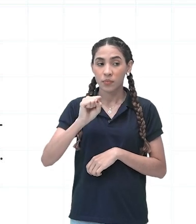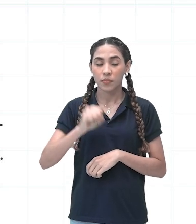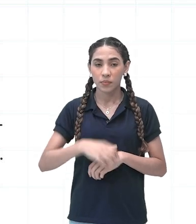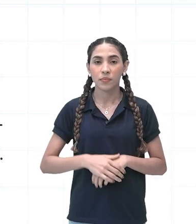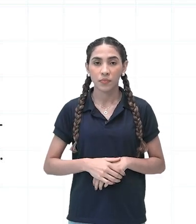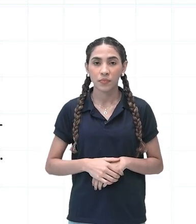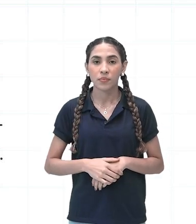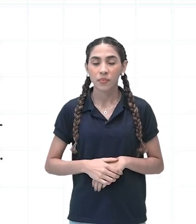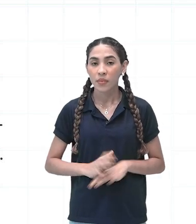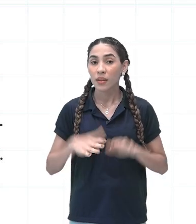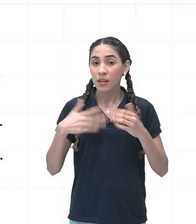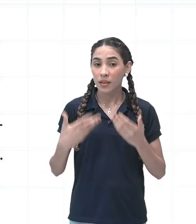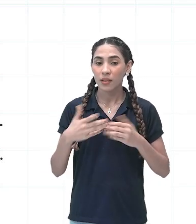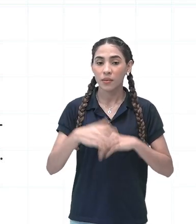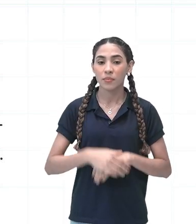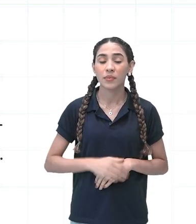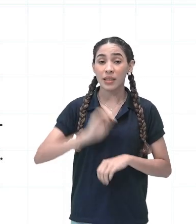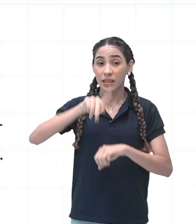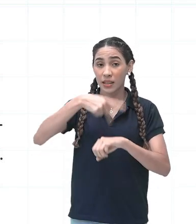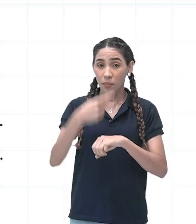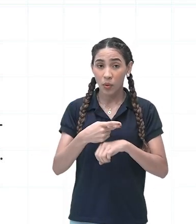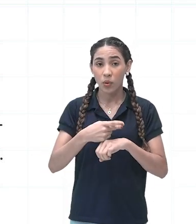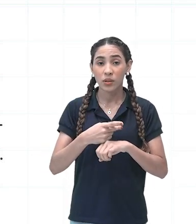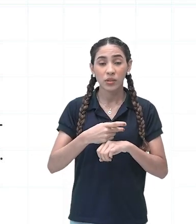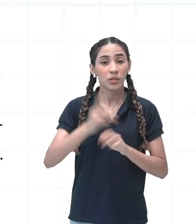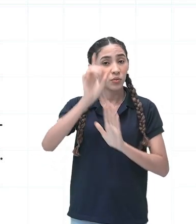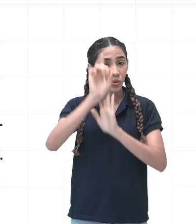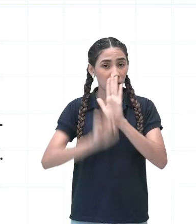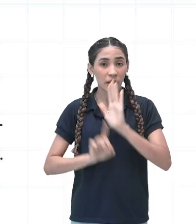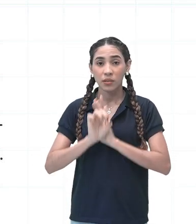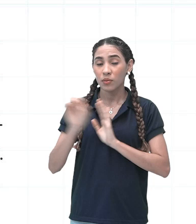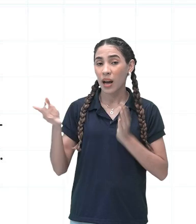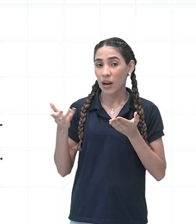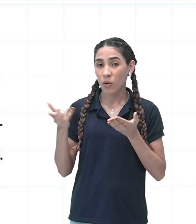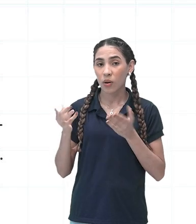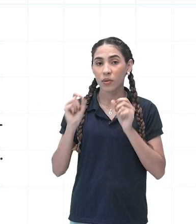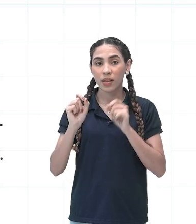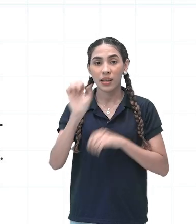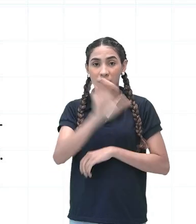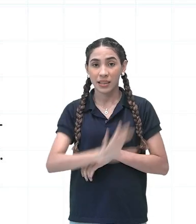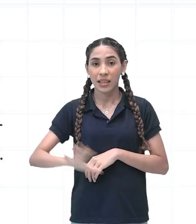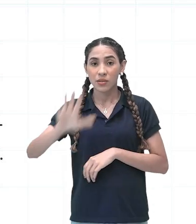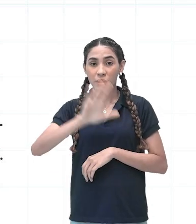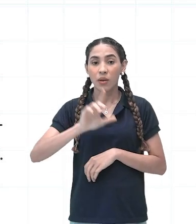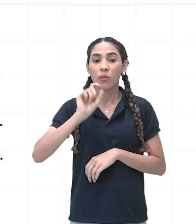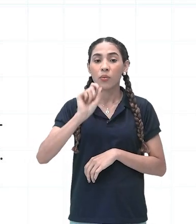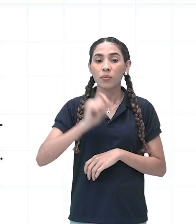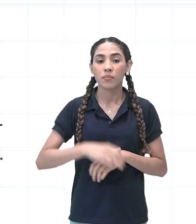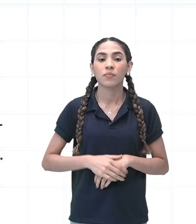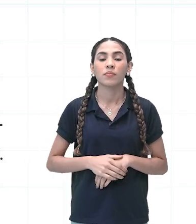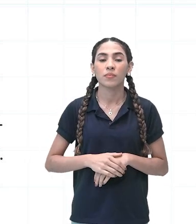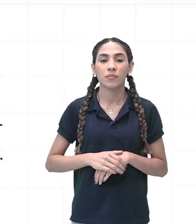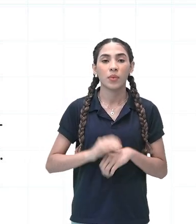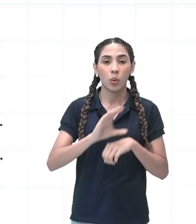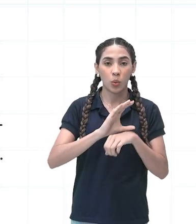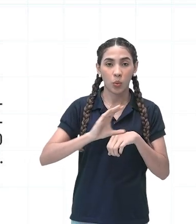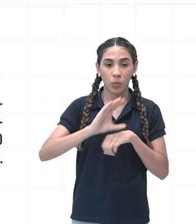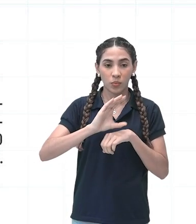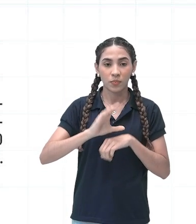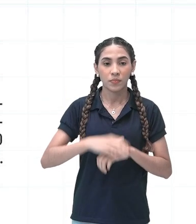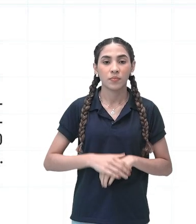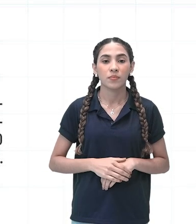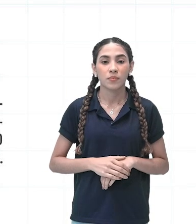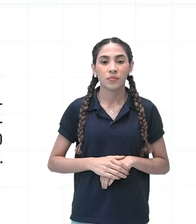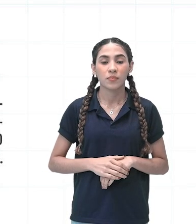1988, tá? Então, depois dessa declaração, a gente vai justamente agora para o âmbito nacional, que é a Constituição, pode passar,